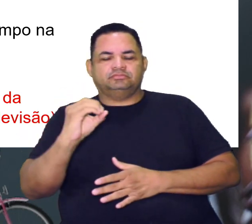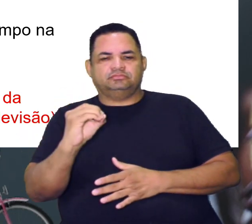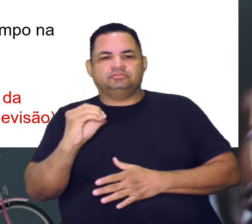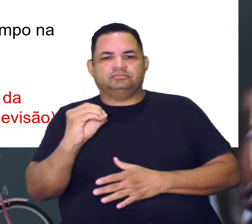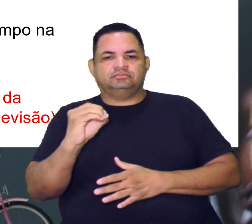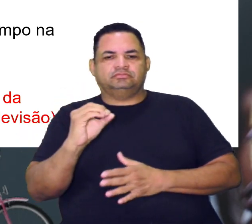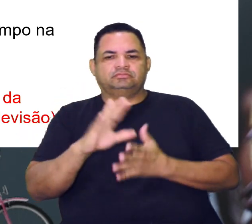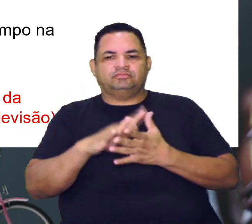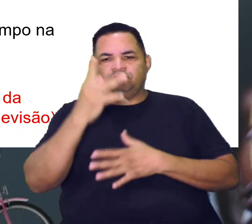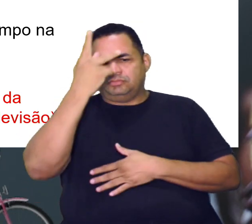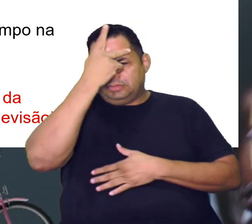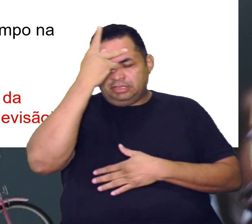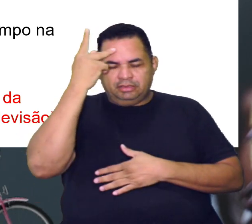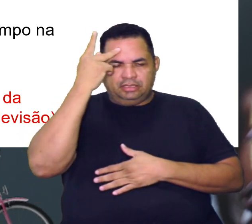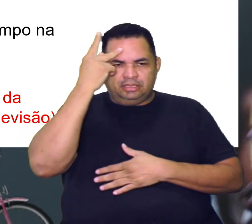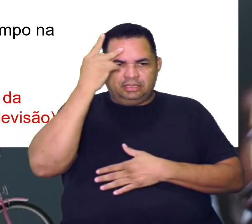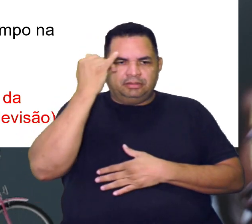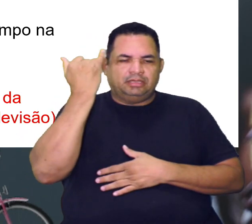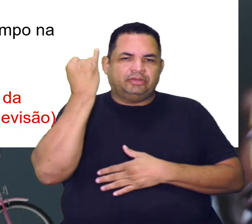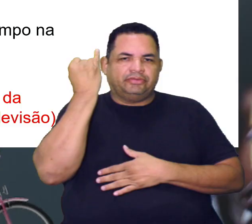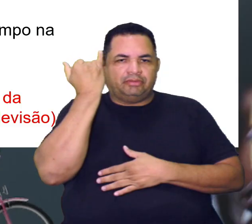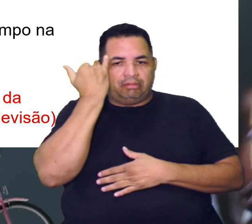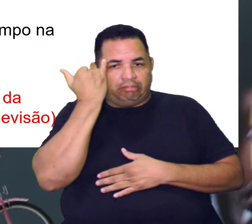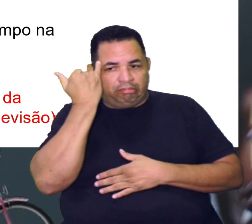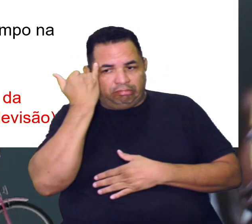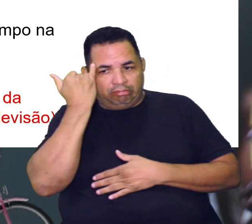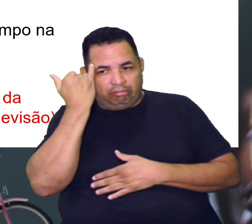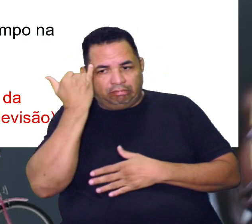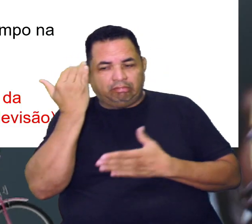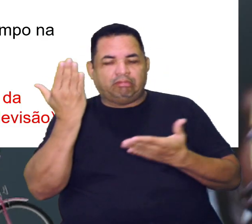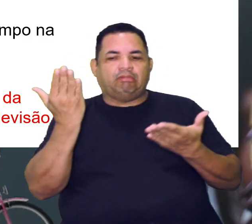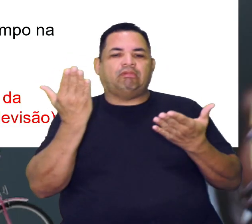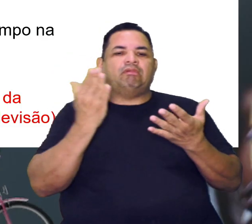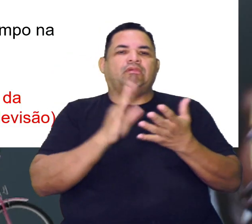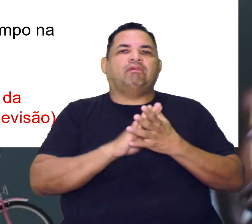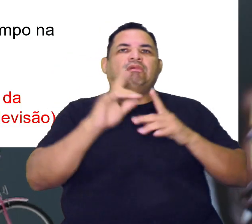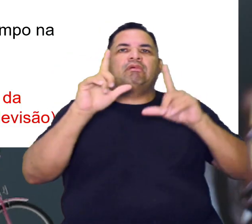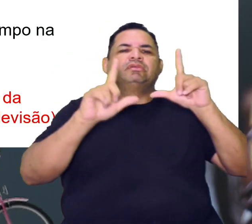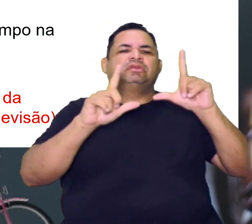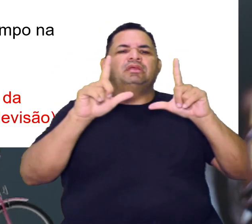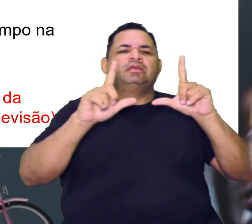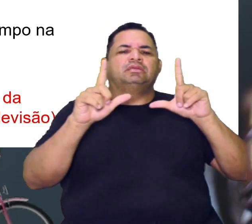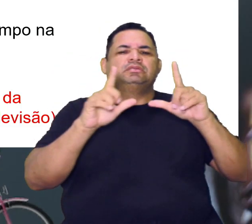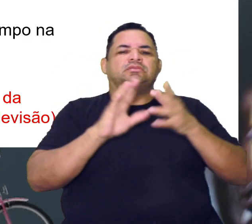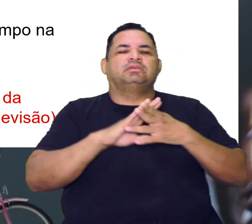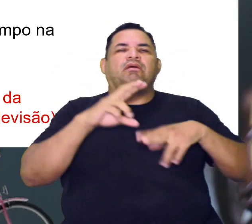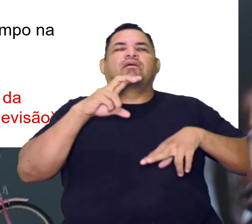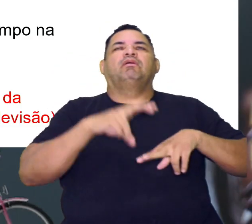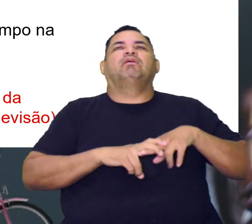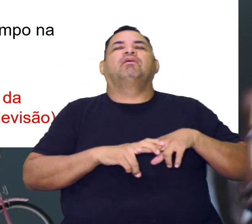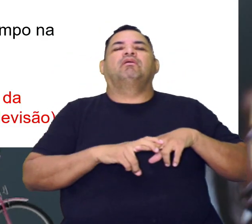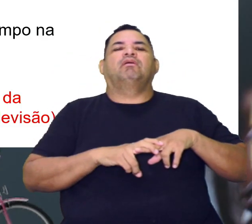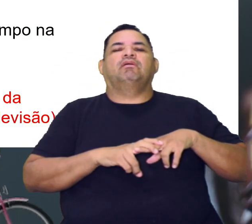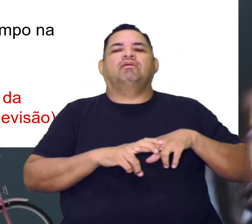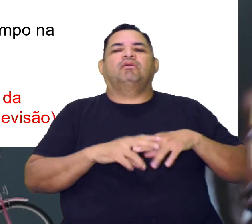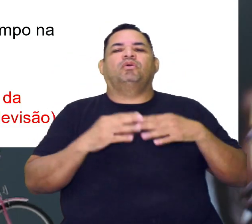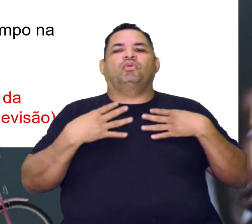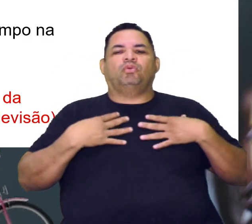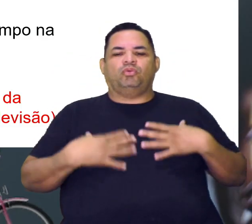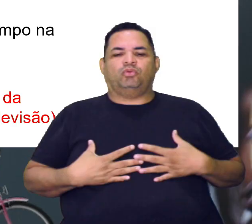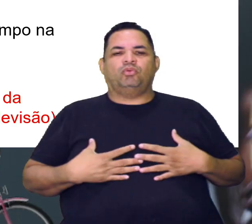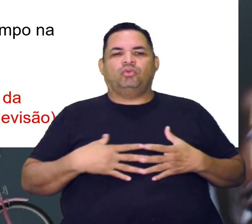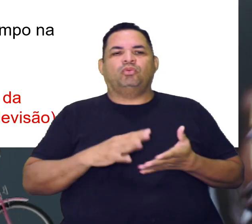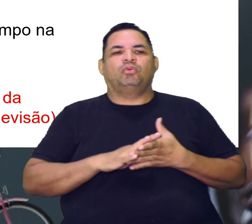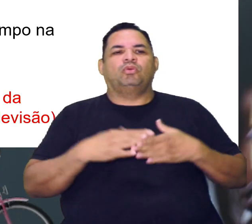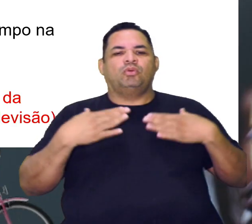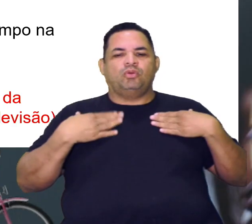né? A pessoa que é muito preguiçosa, que passa muito tempo na frente da televisão. E por que batata? Olha o corpinho da